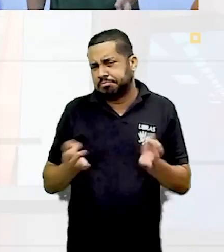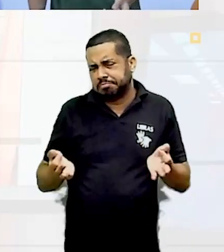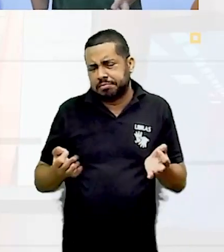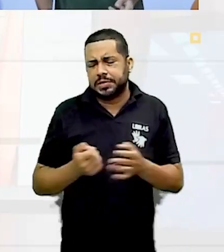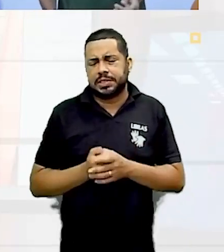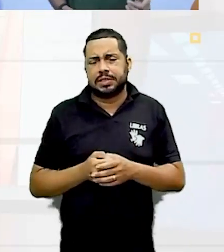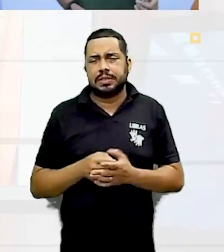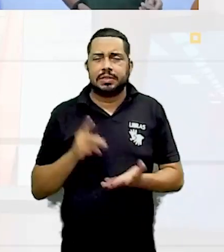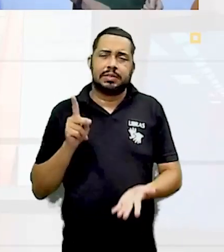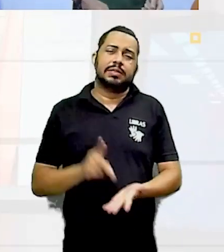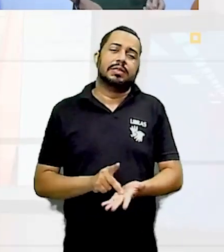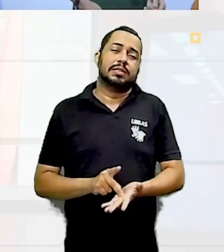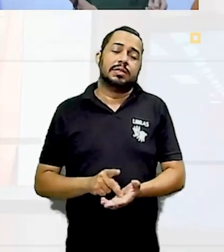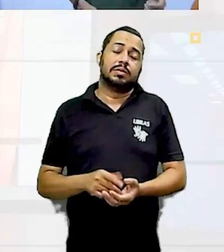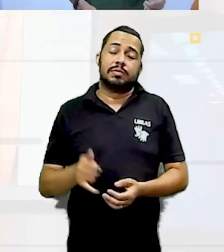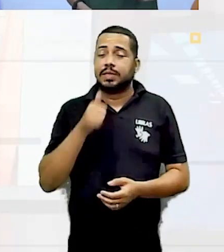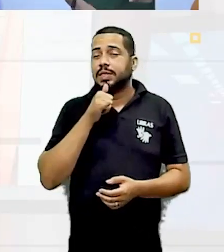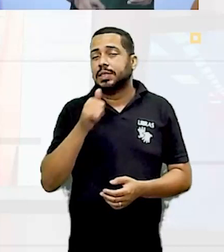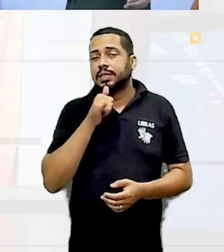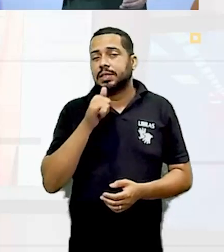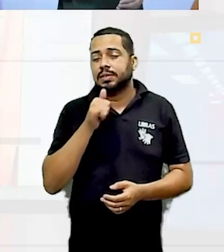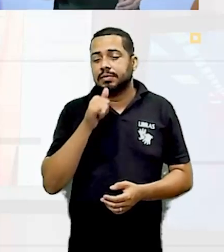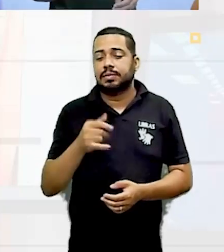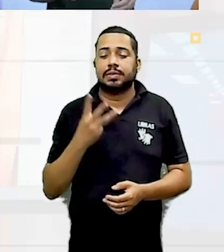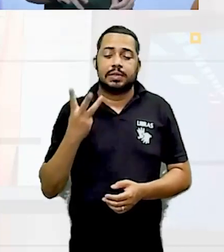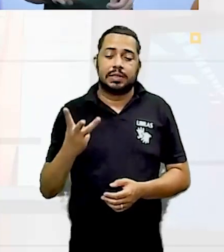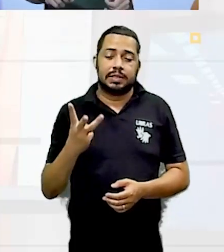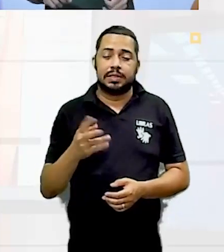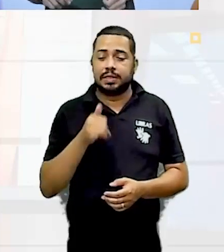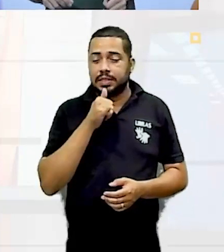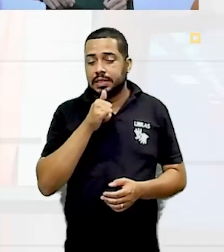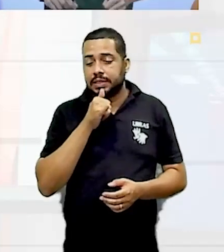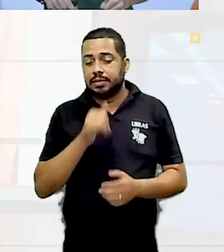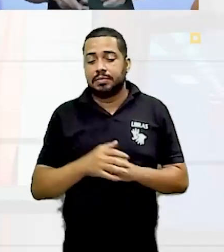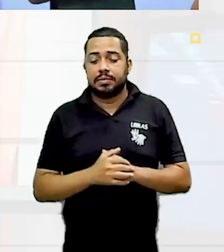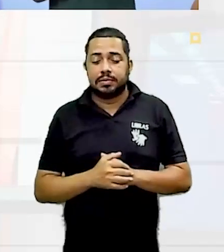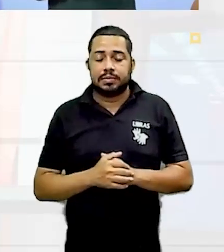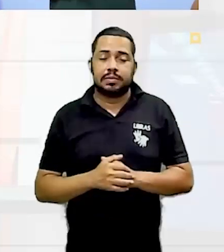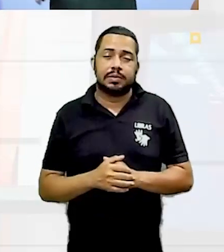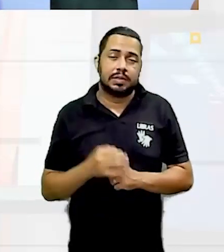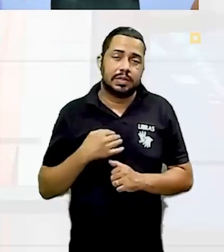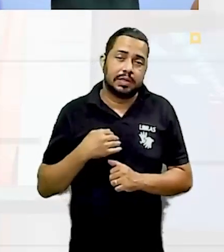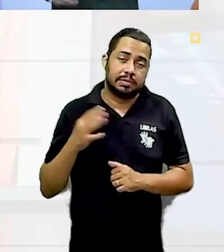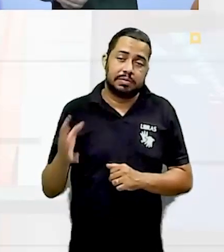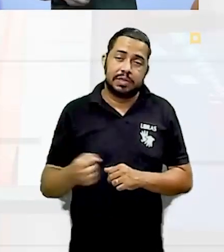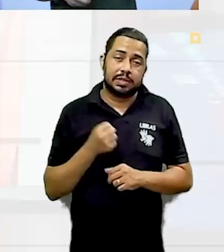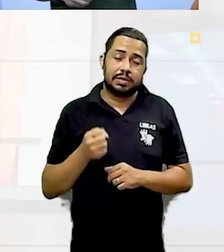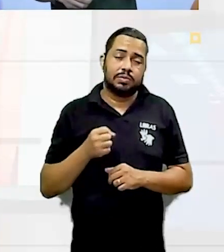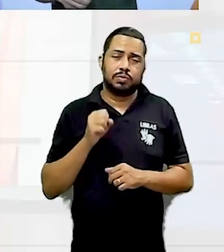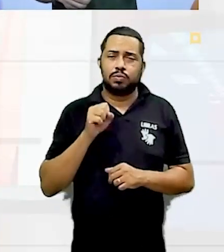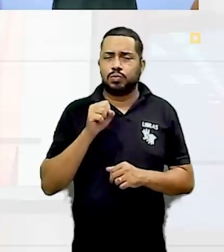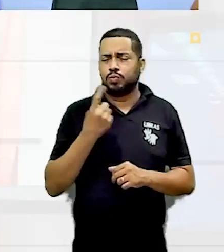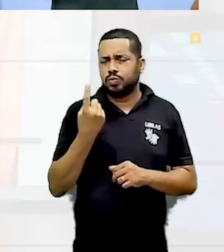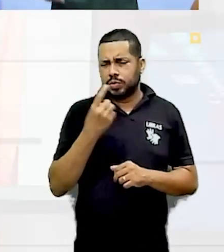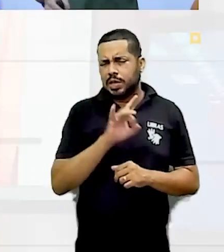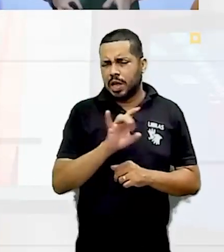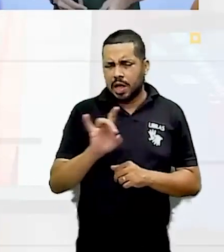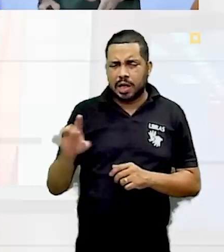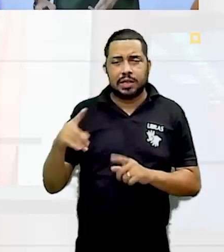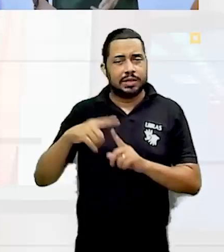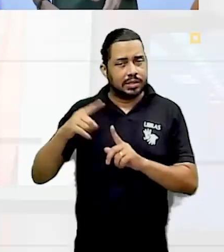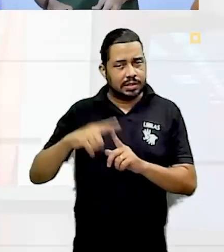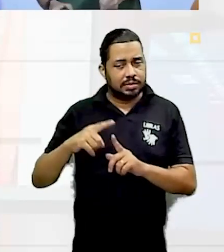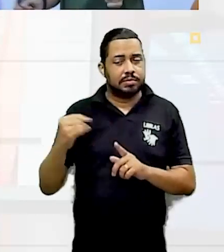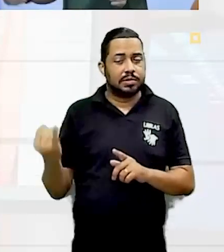mesmo. E como exemplo, eu trouxe três exemplinhos. Tentei pegar um de cada tipo, que eu acho mais importante assim